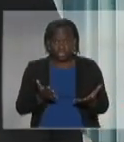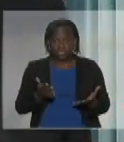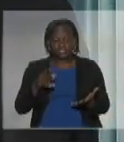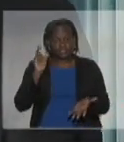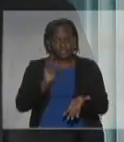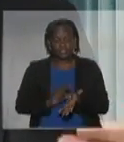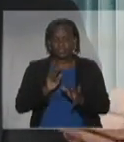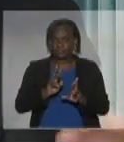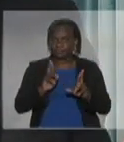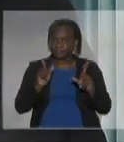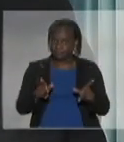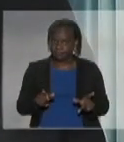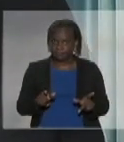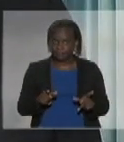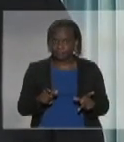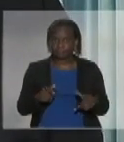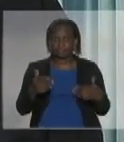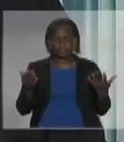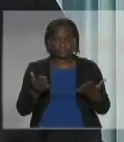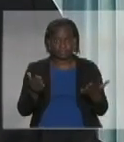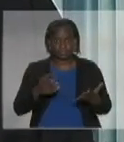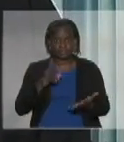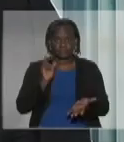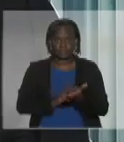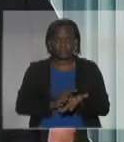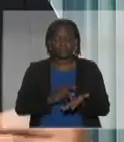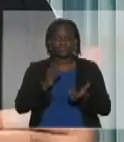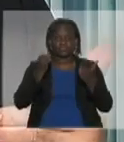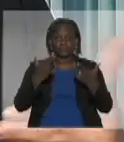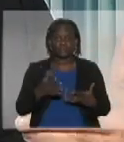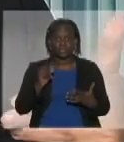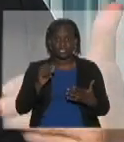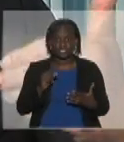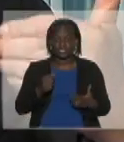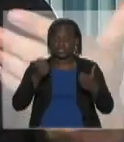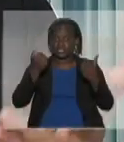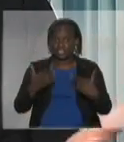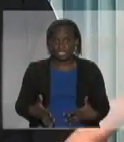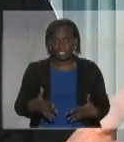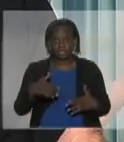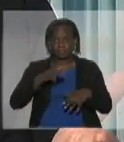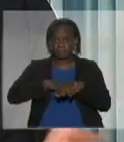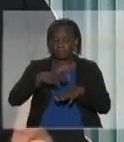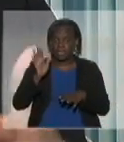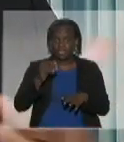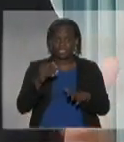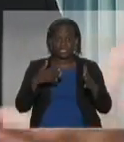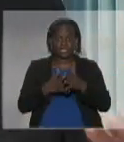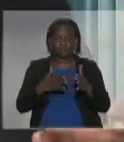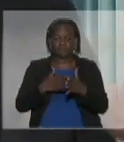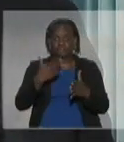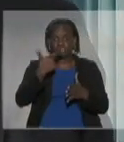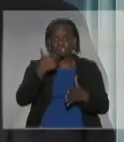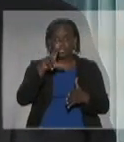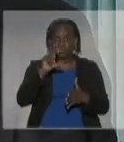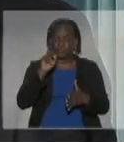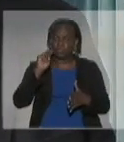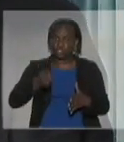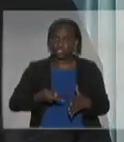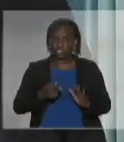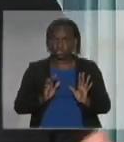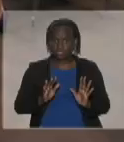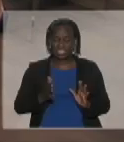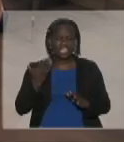a realidade é muito diferente. Hoje a realidade diz que não vai se gastar mais no orçamento do que 250 milhões de